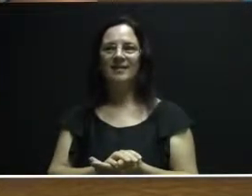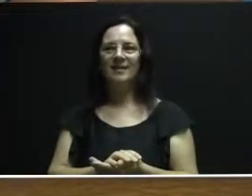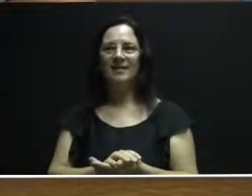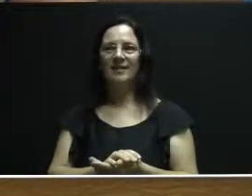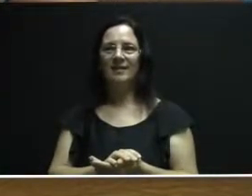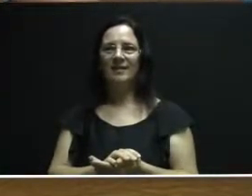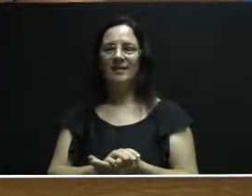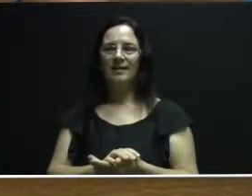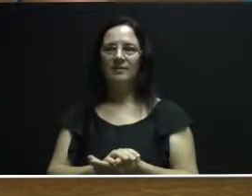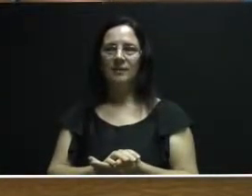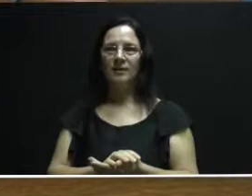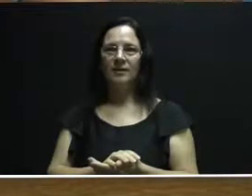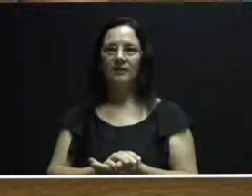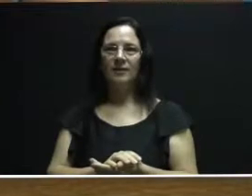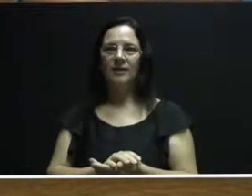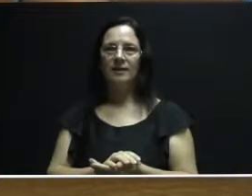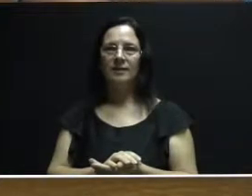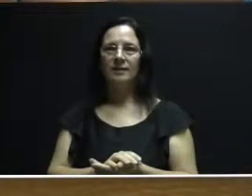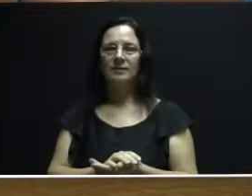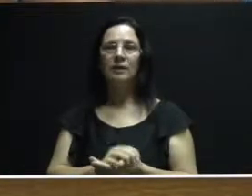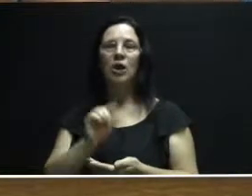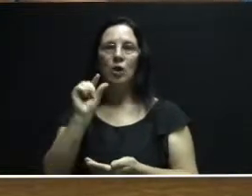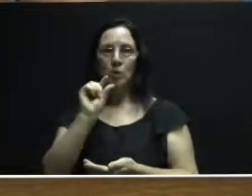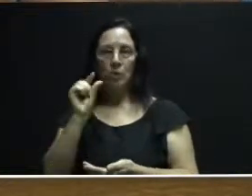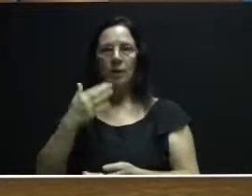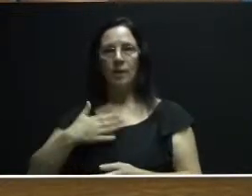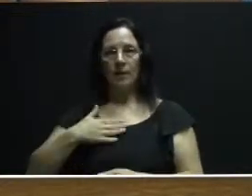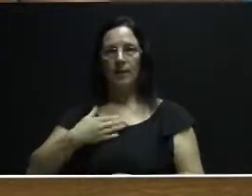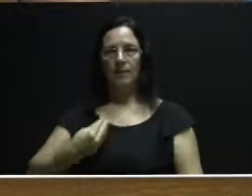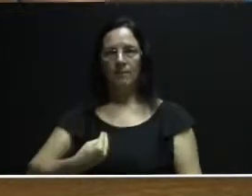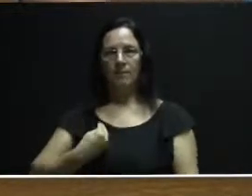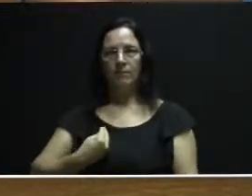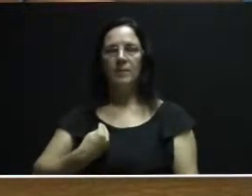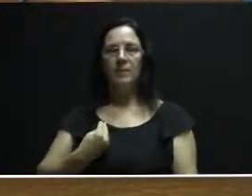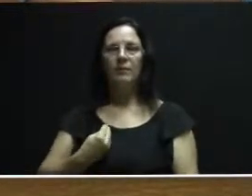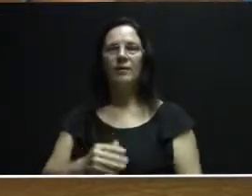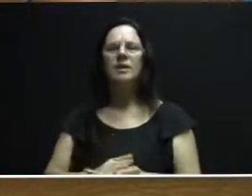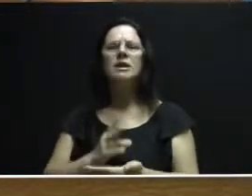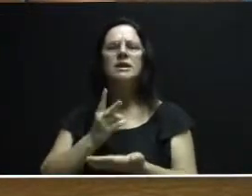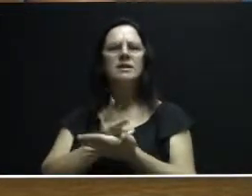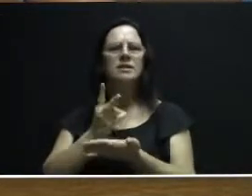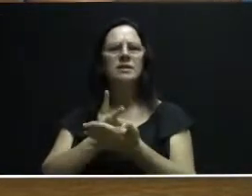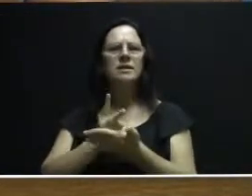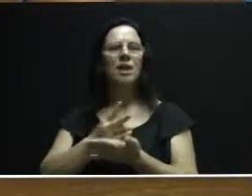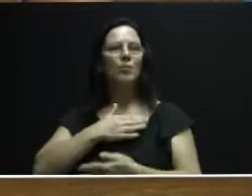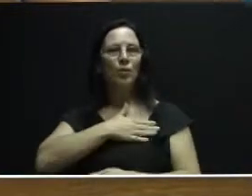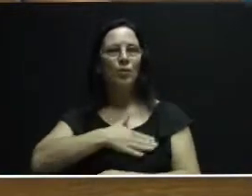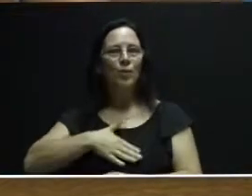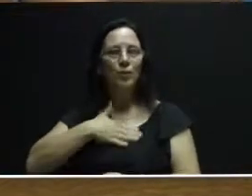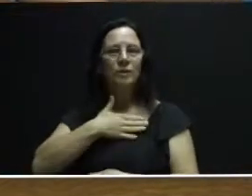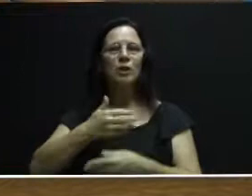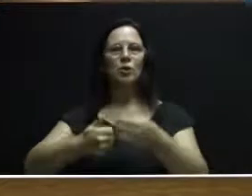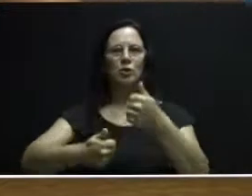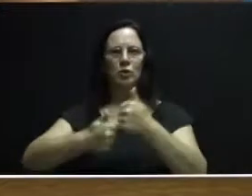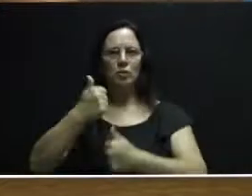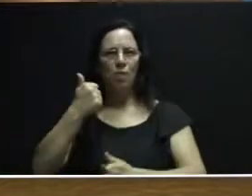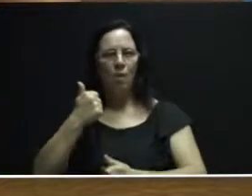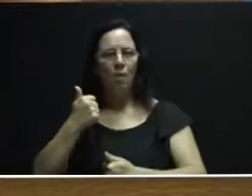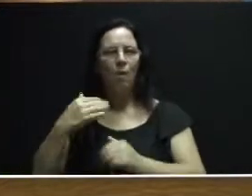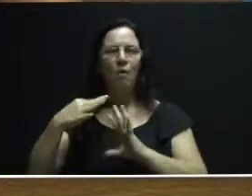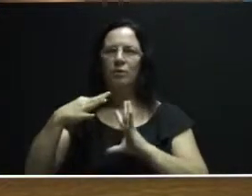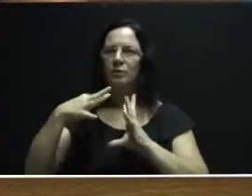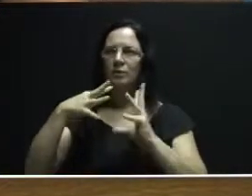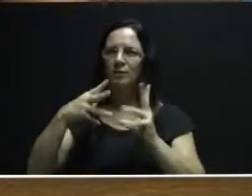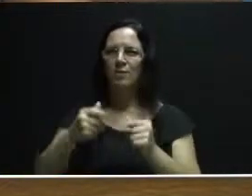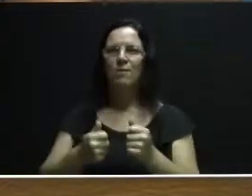E, bom, falando um pouquinho da minha história, sempre gostei de esportes, né, minha história aí no mundo aí do esporte, vamos dizer